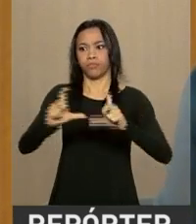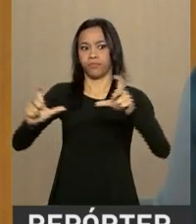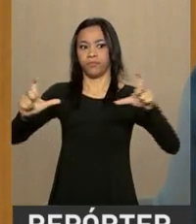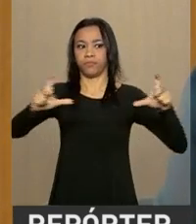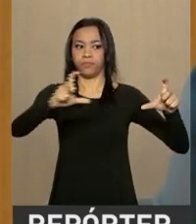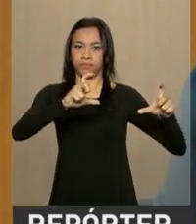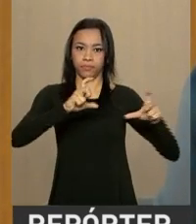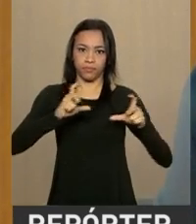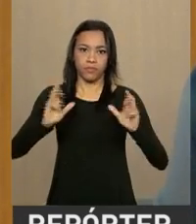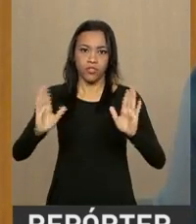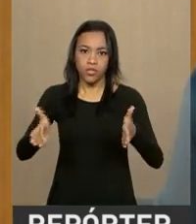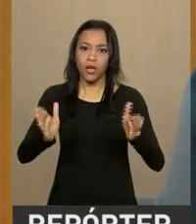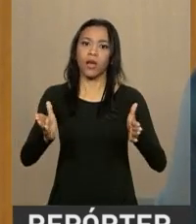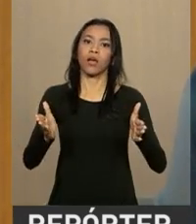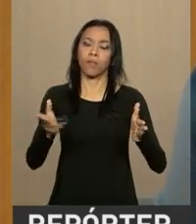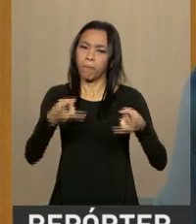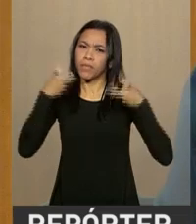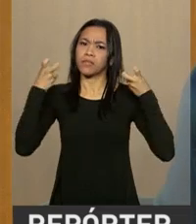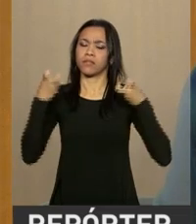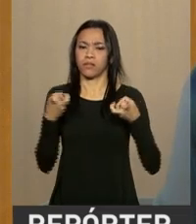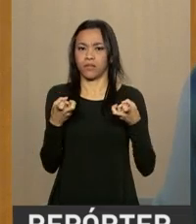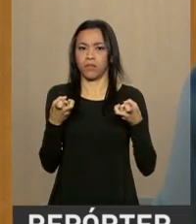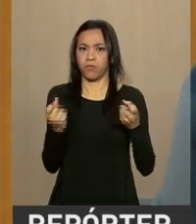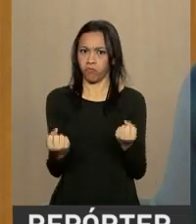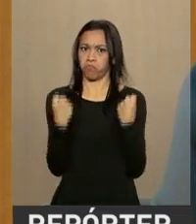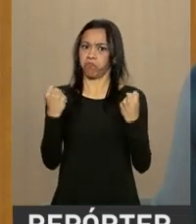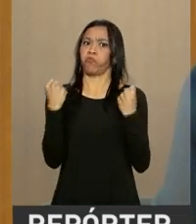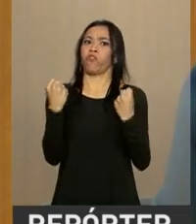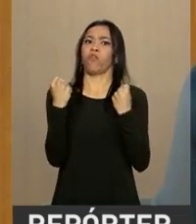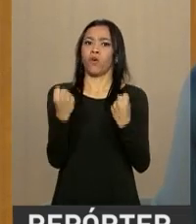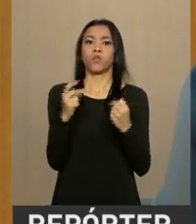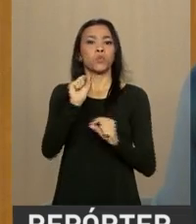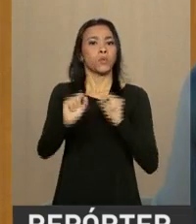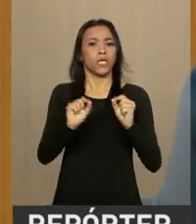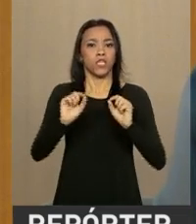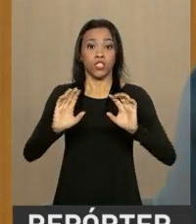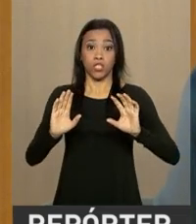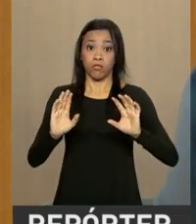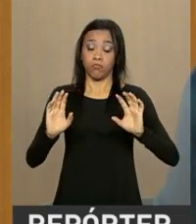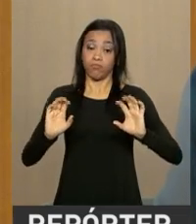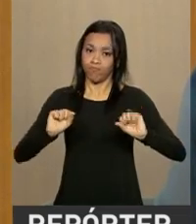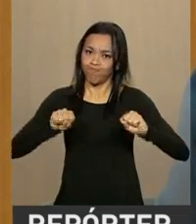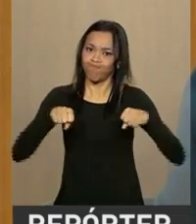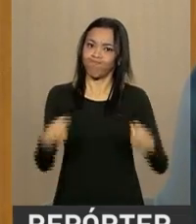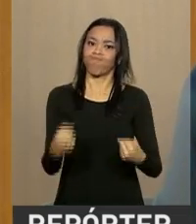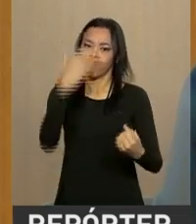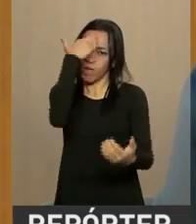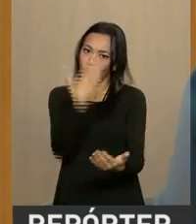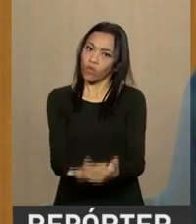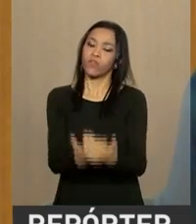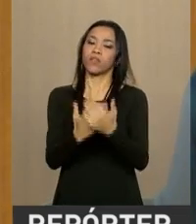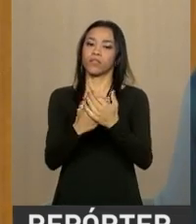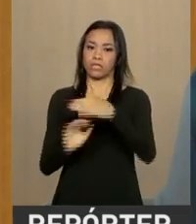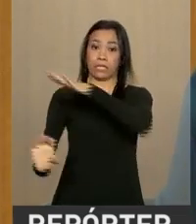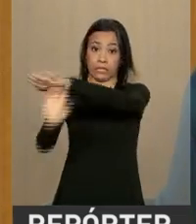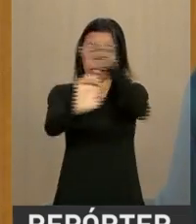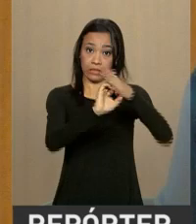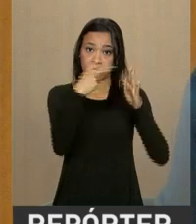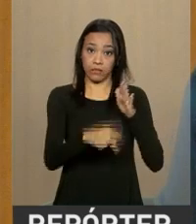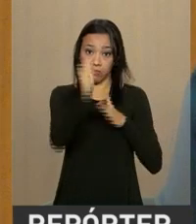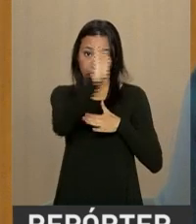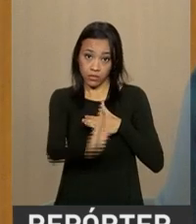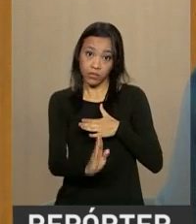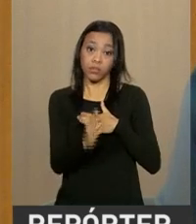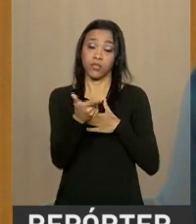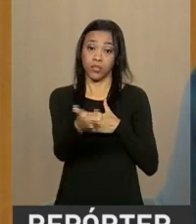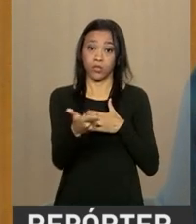marca-se uma tendência bastante forte de recuperação da confiança dos agentes, do